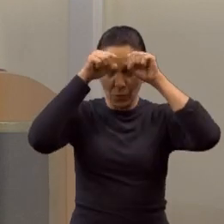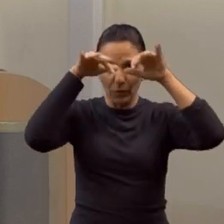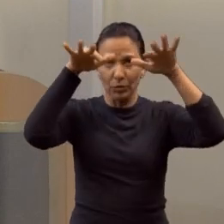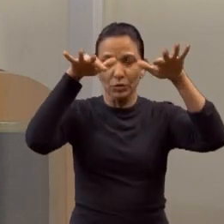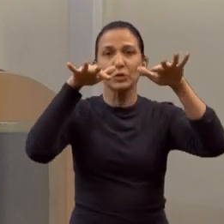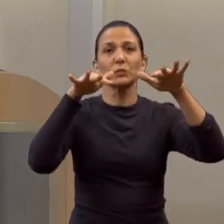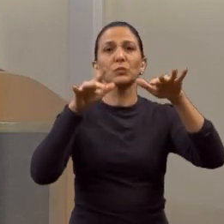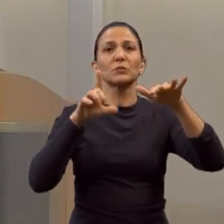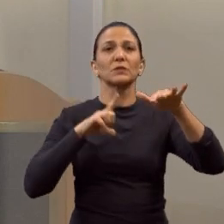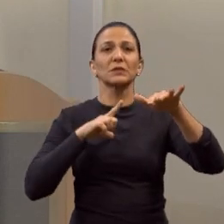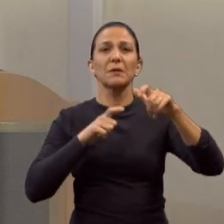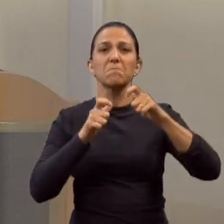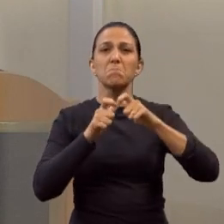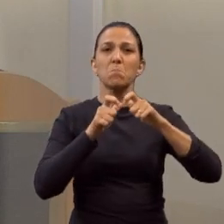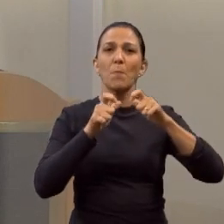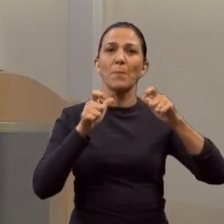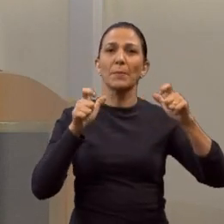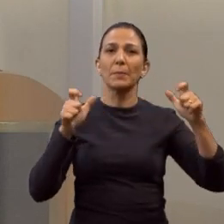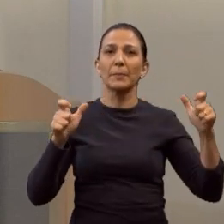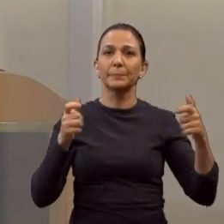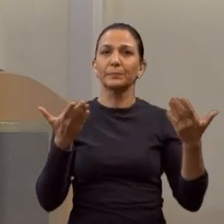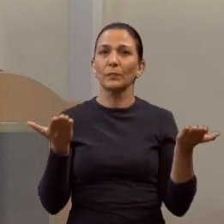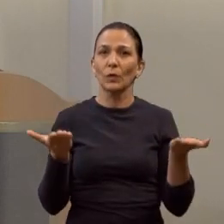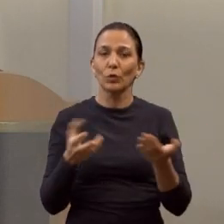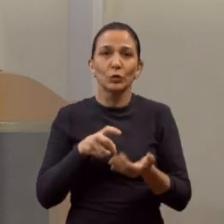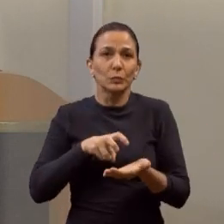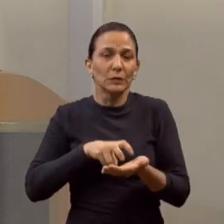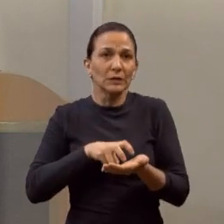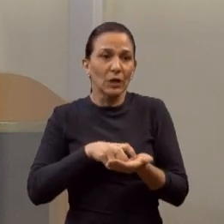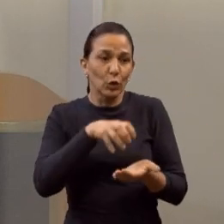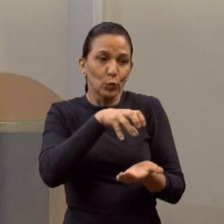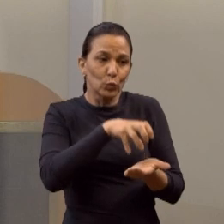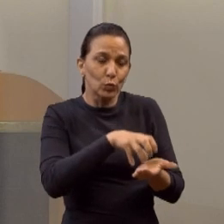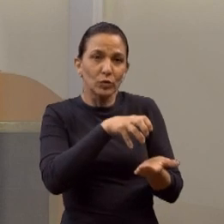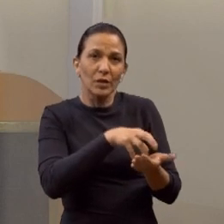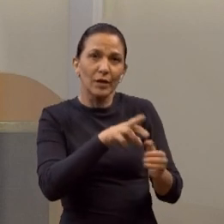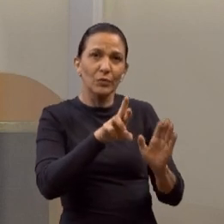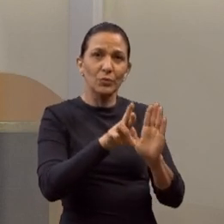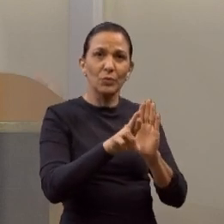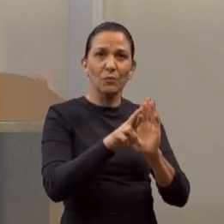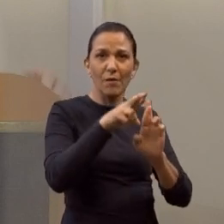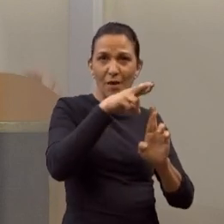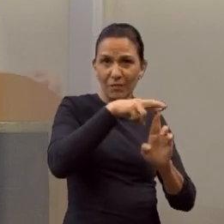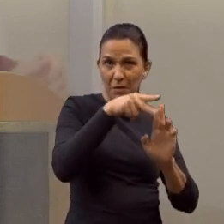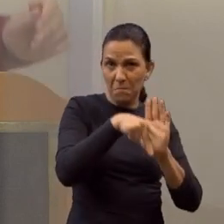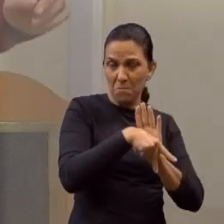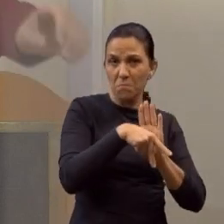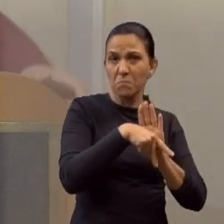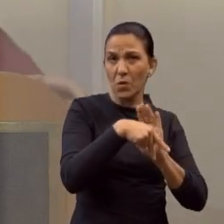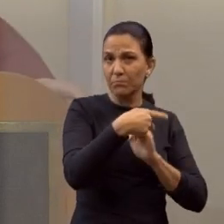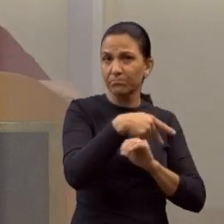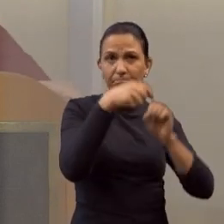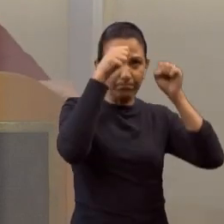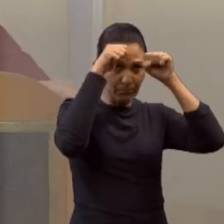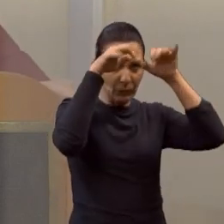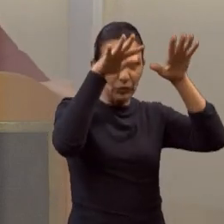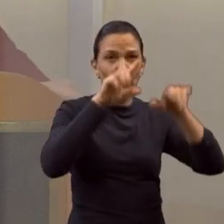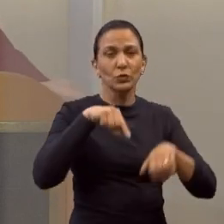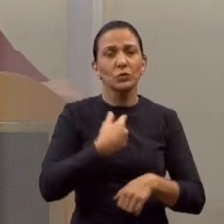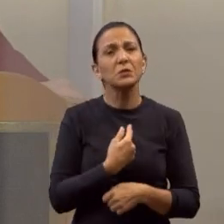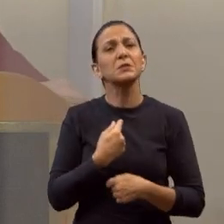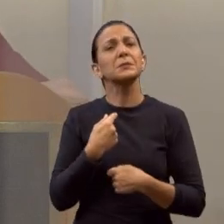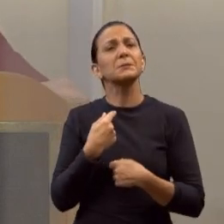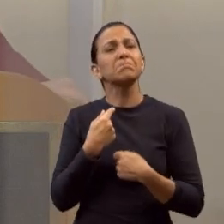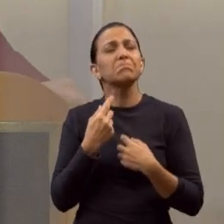E hoje de manhã, lá no centro, a gente chegou à conclusão, meus nobres colegas, e eu vou precisar muito da ajuda de vocês